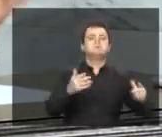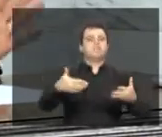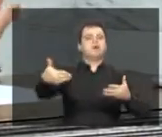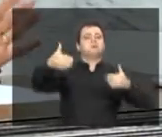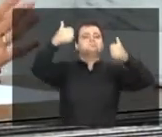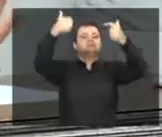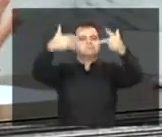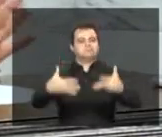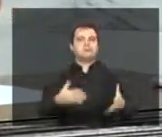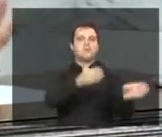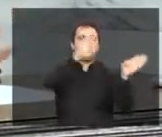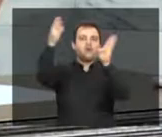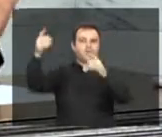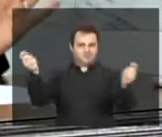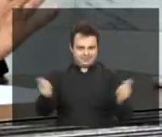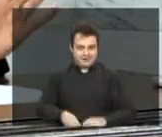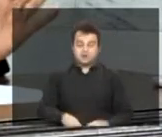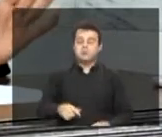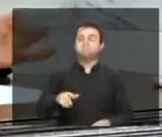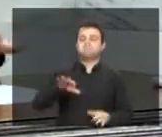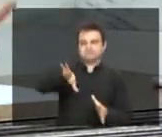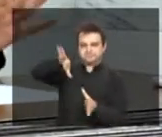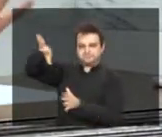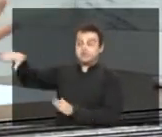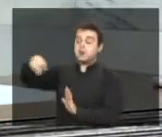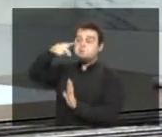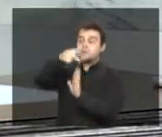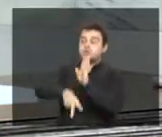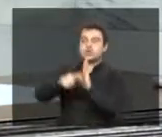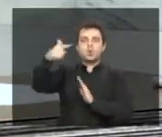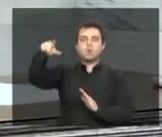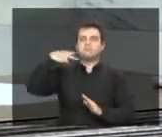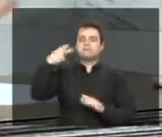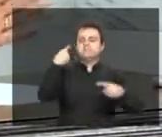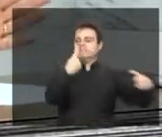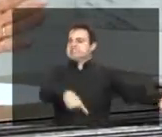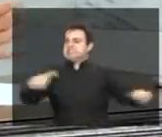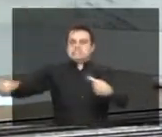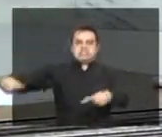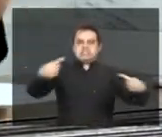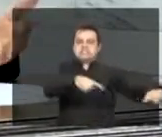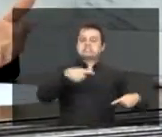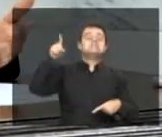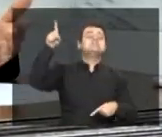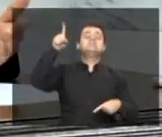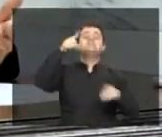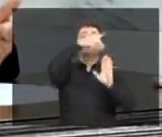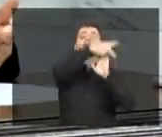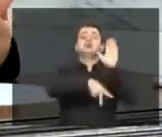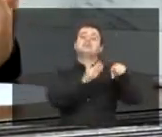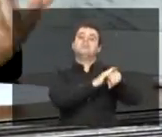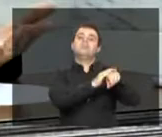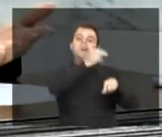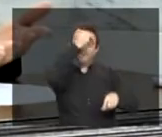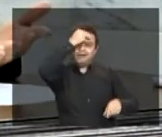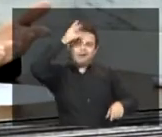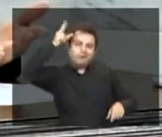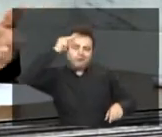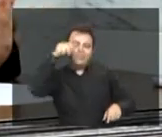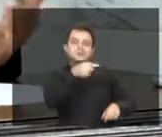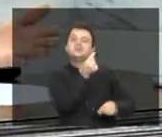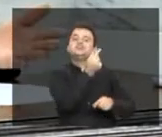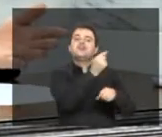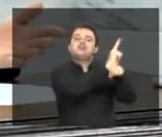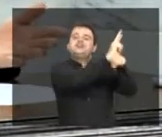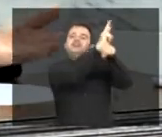sobre outro projeto aí que causou polêmica, inclusive entre os vereadores, é o projeto do Poder Executivo que faz um